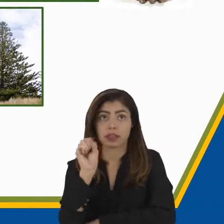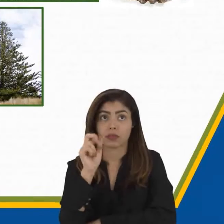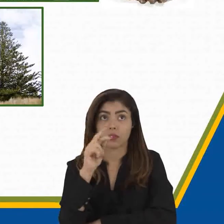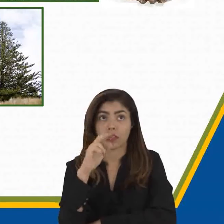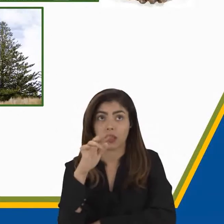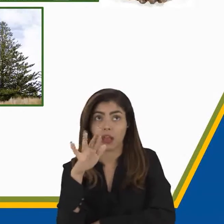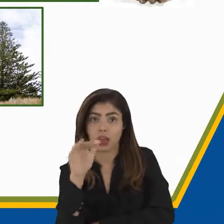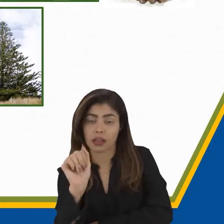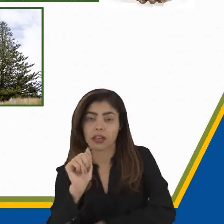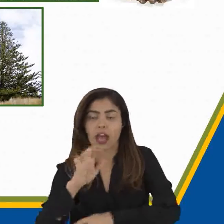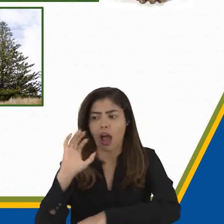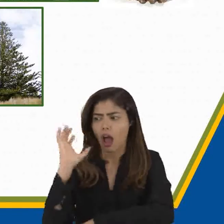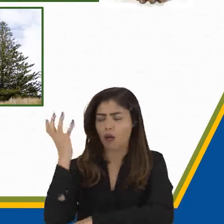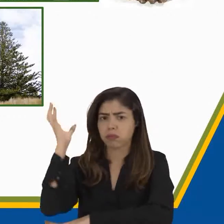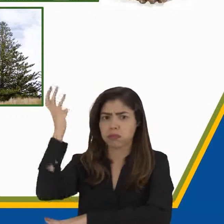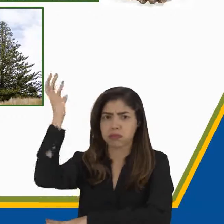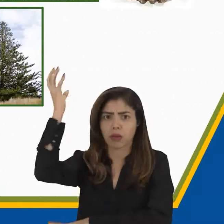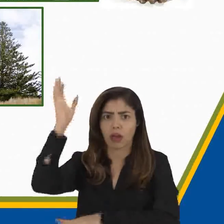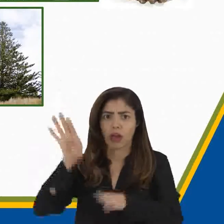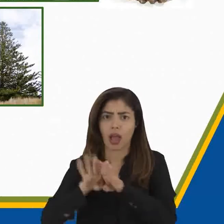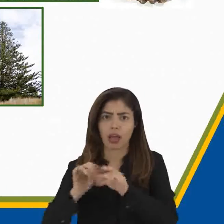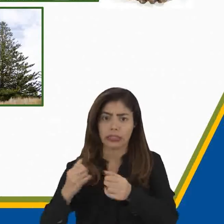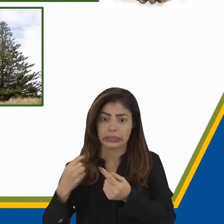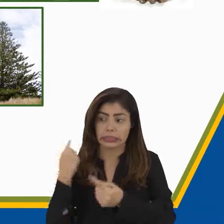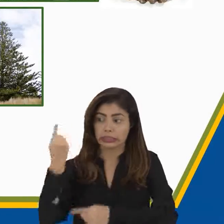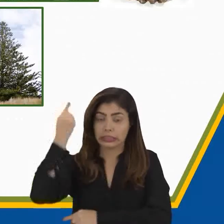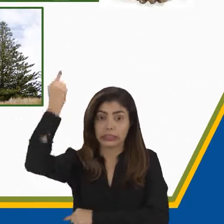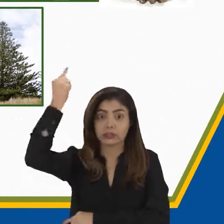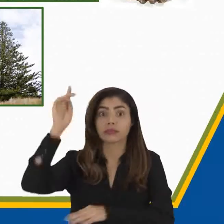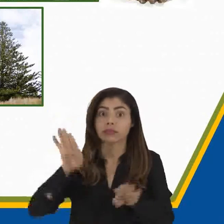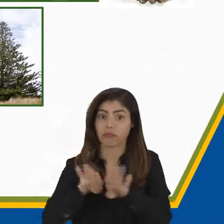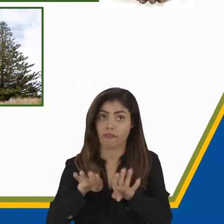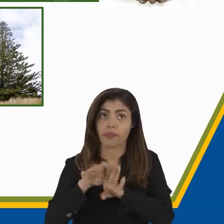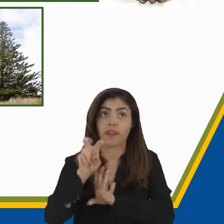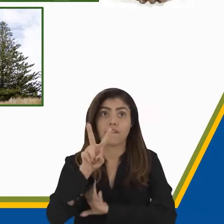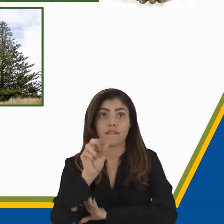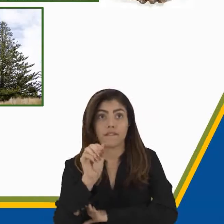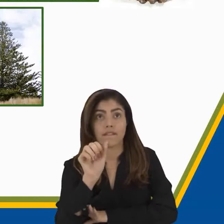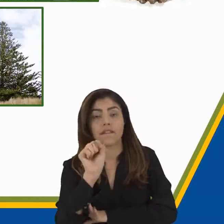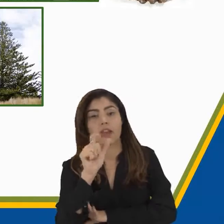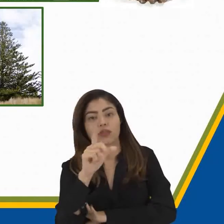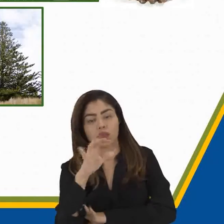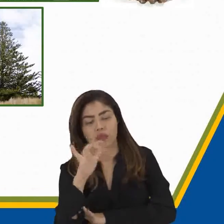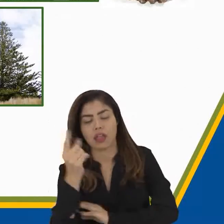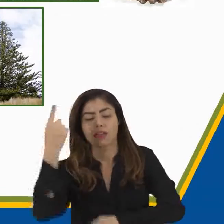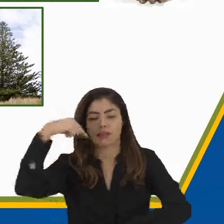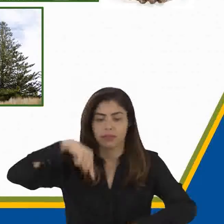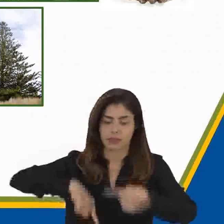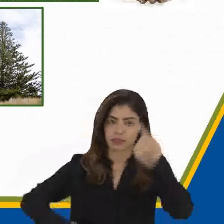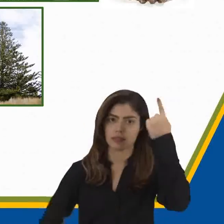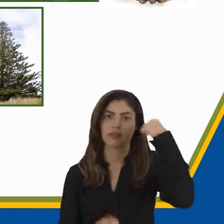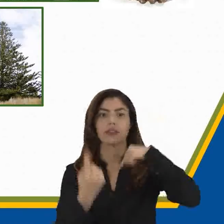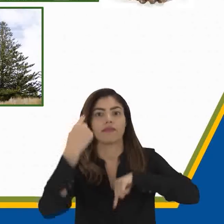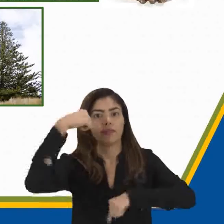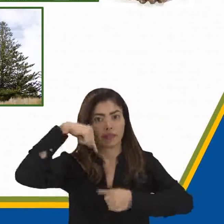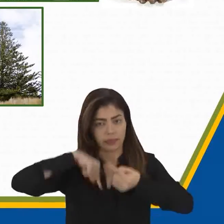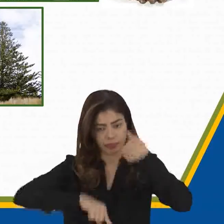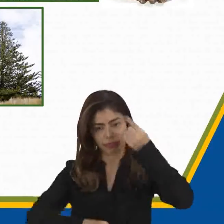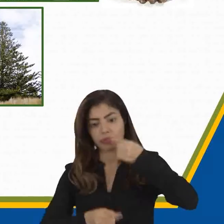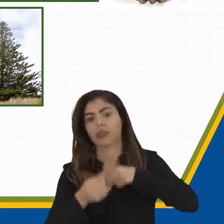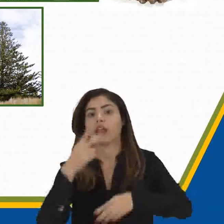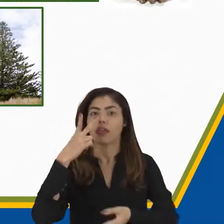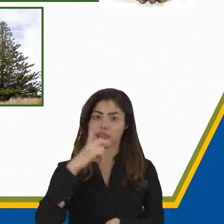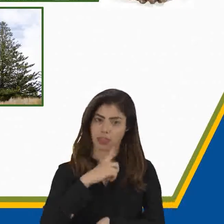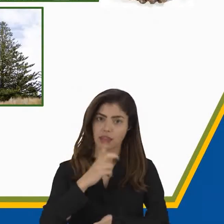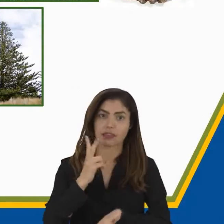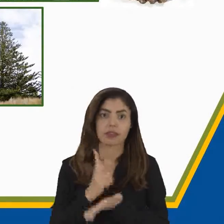Se você vê uma planta alta, plantas de grande porte, são plantas vasculares, possuem vasos condutores de seiva, elas conseguem